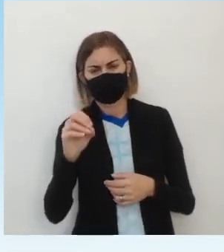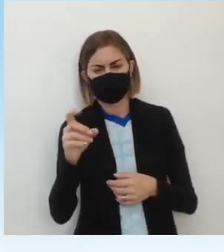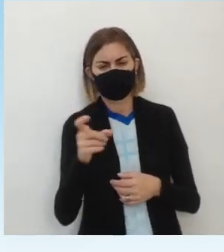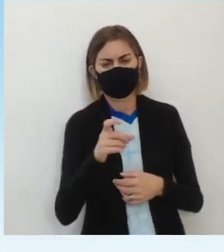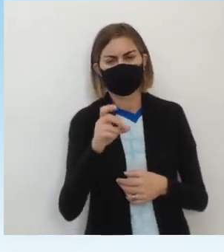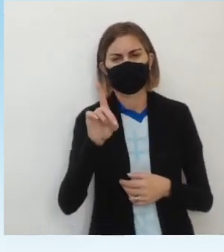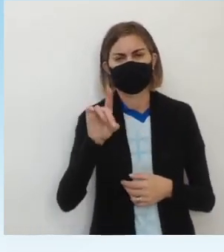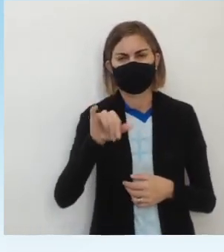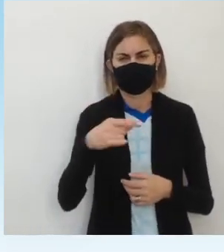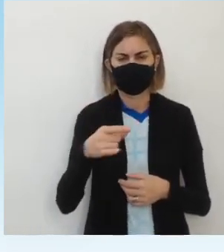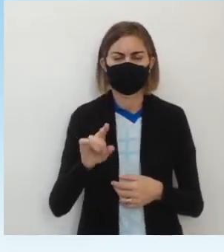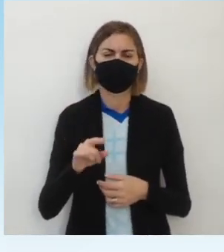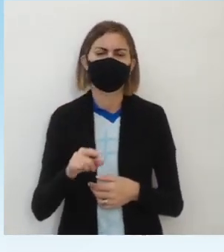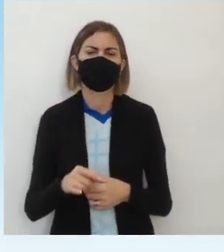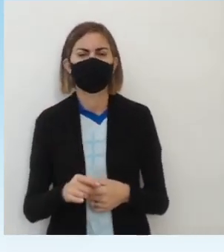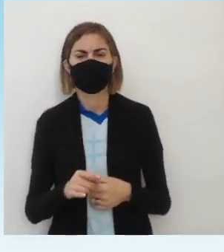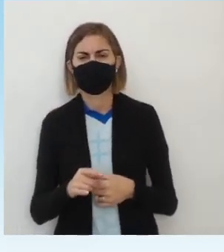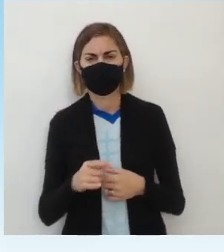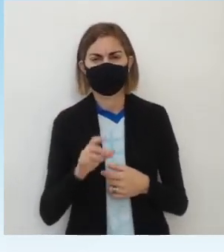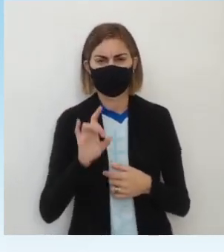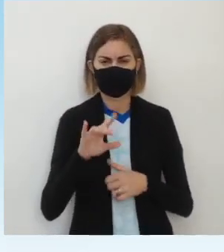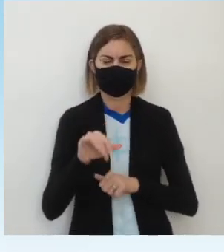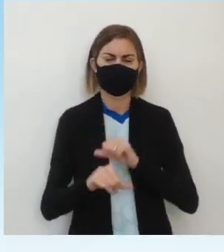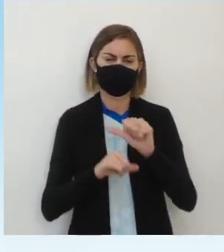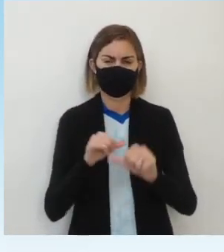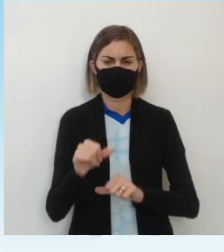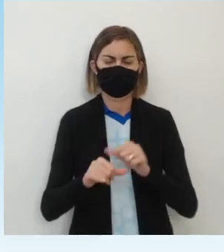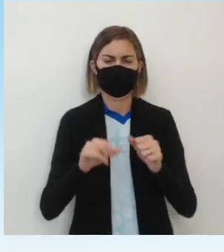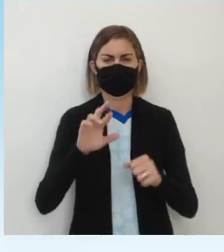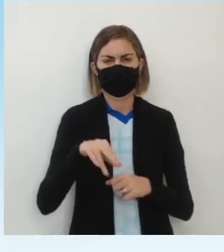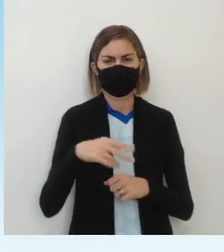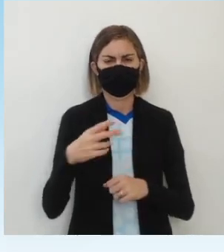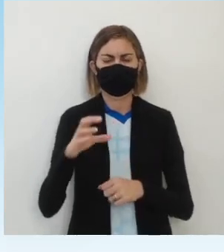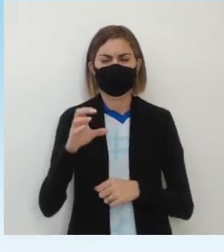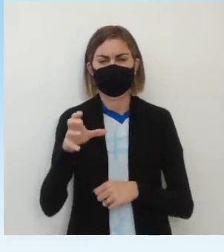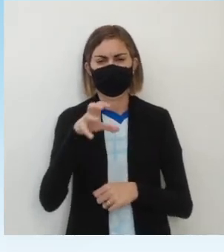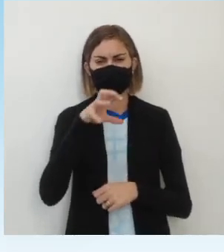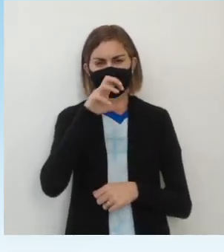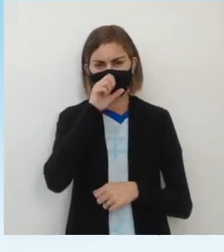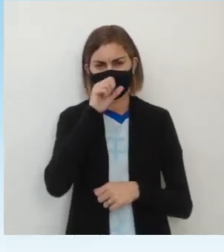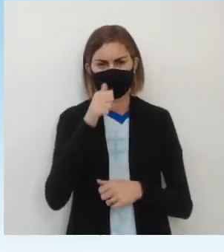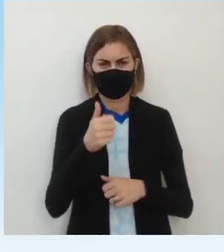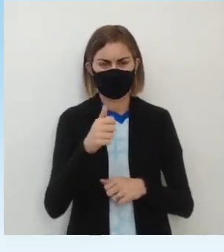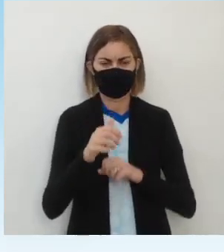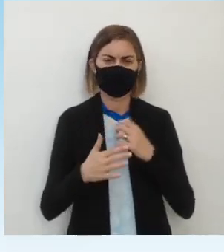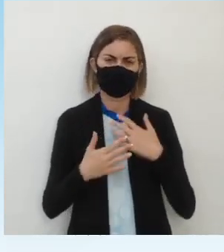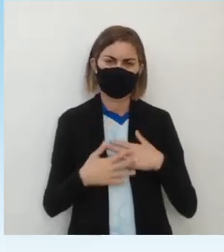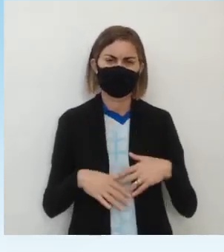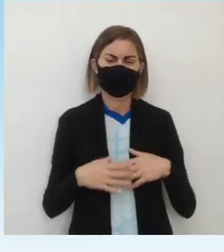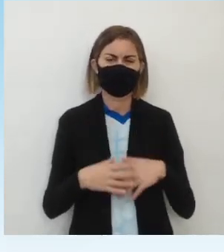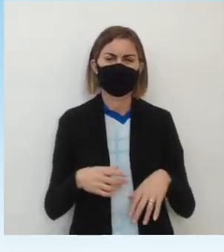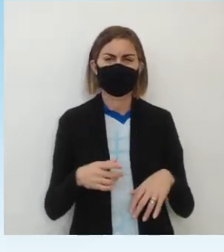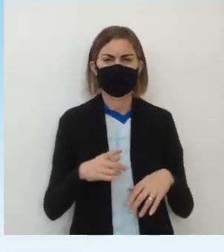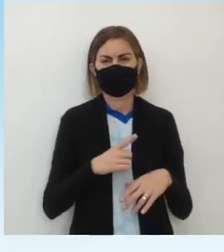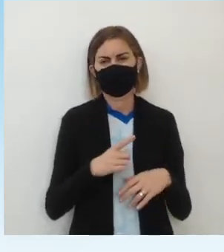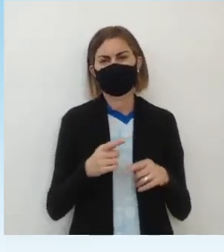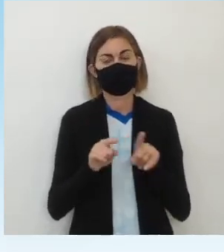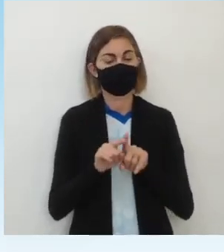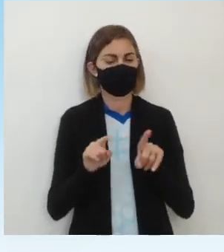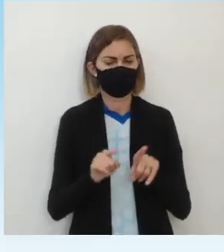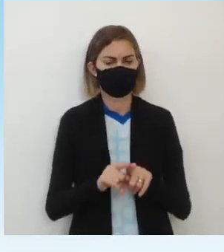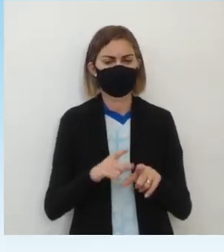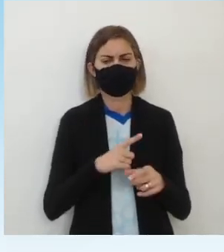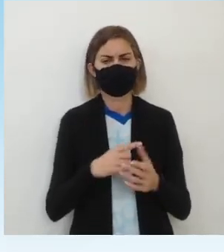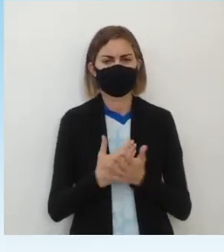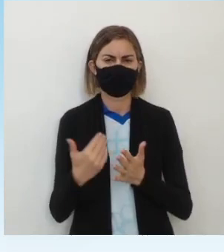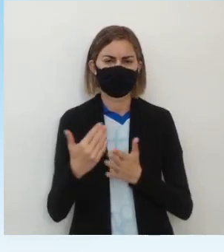oxidação. O buteno, o But2eno sofrem uma reação de oxidação. Tranquilo? O termo ainda